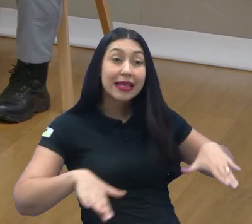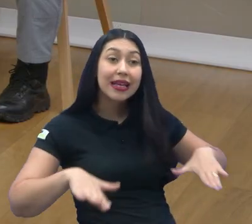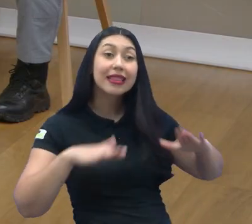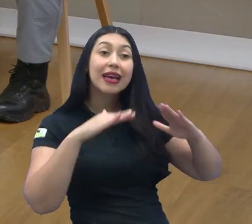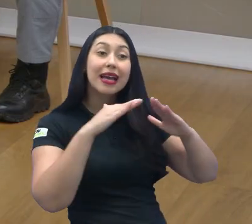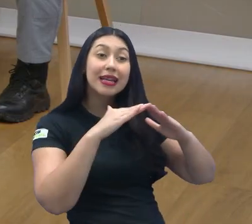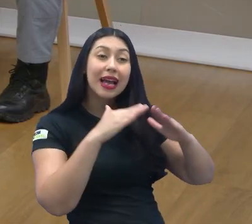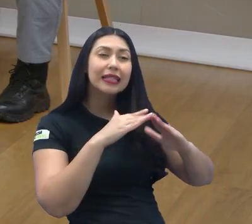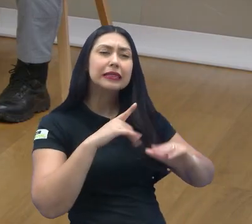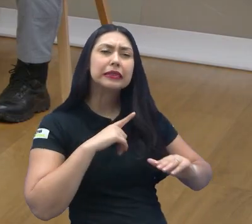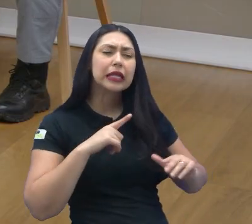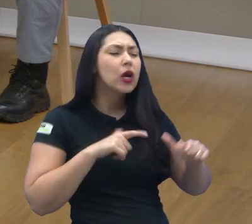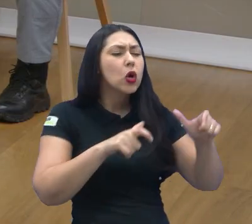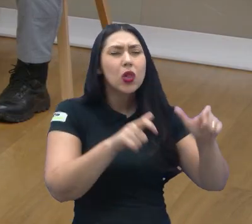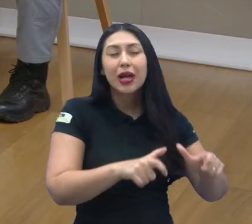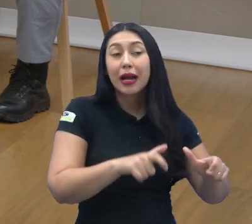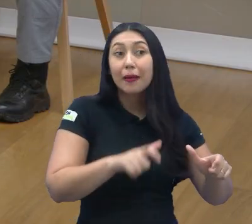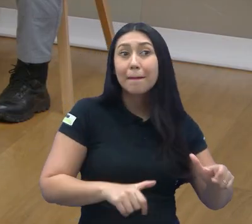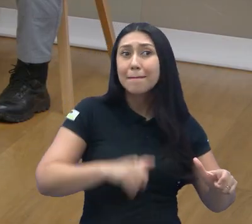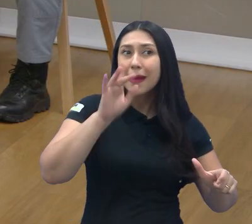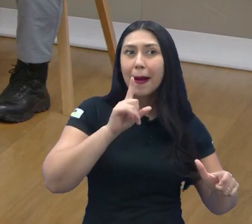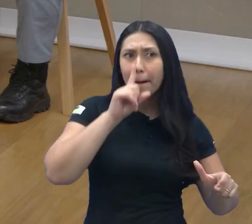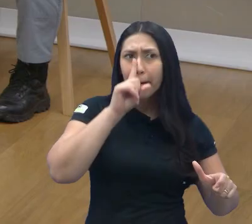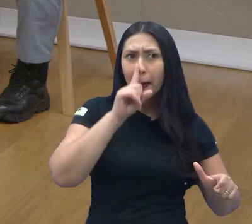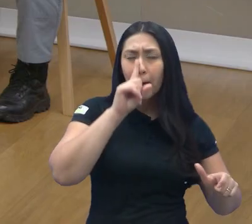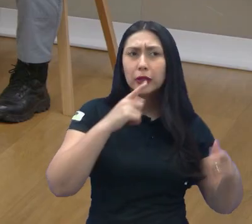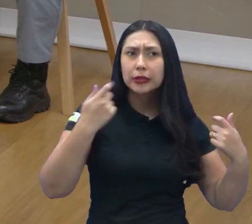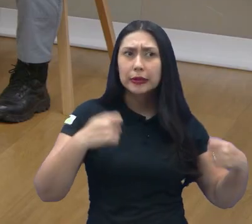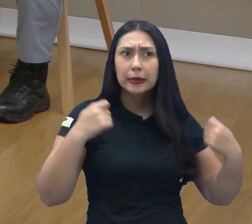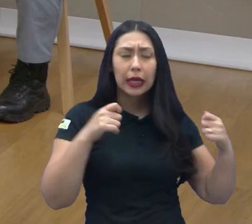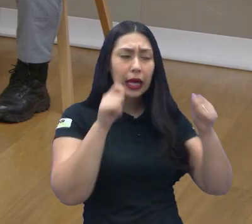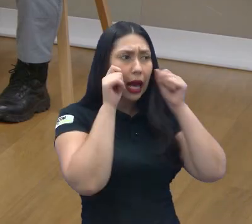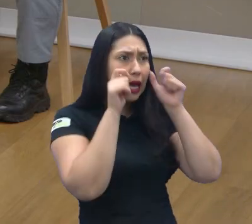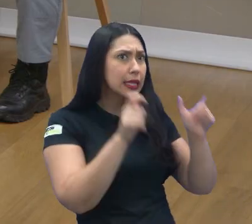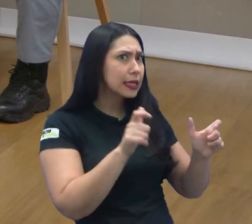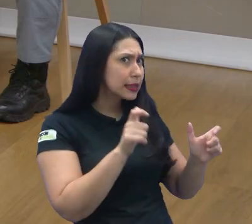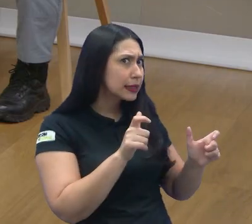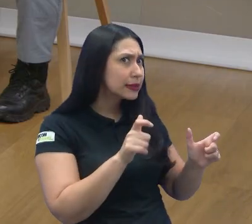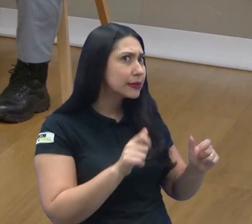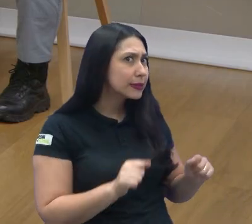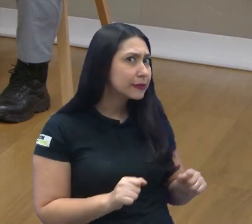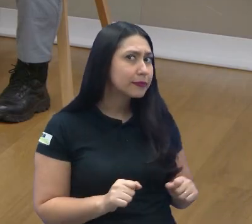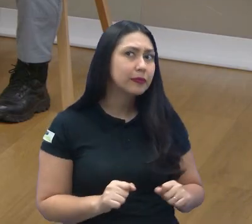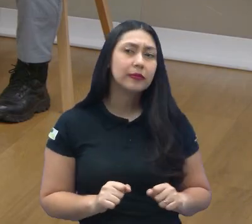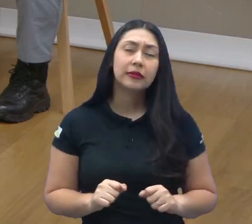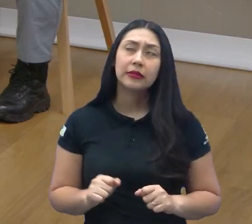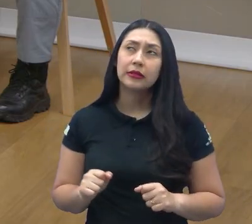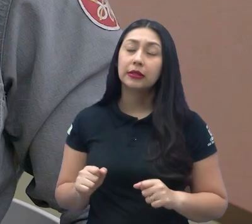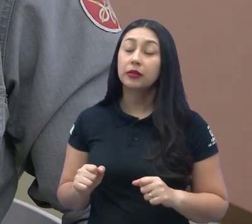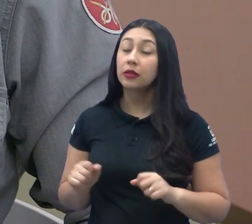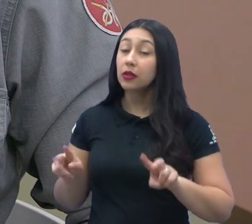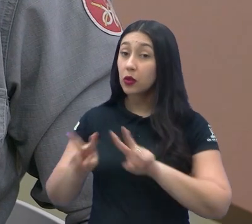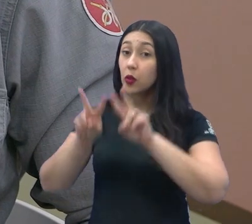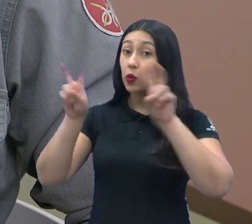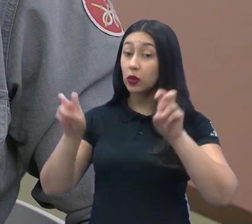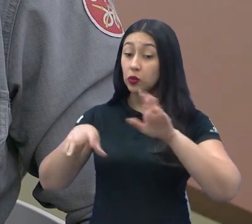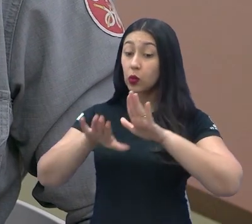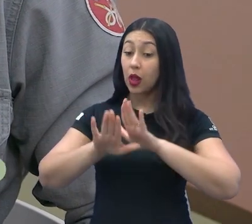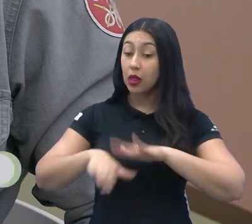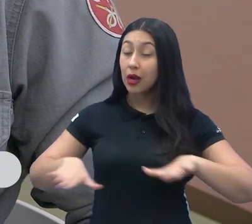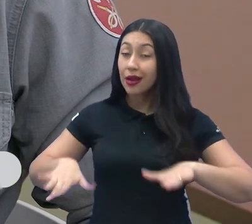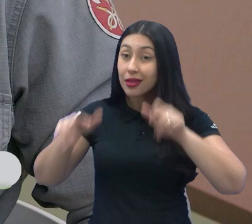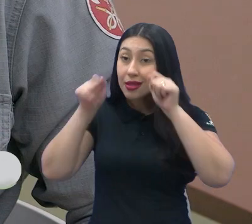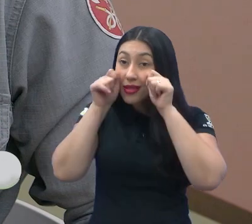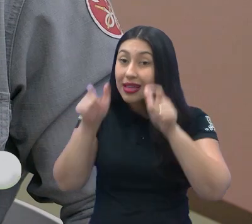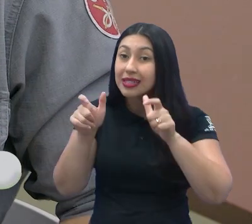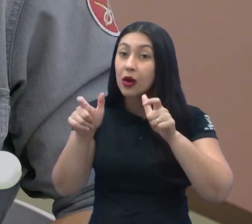cômodo oferece mais perigo? Os pais precisam ficar mais atentos nesse período de férias? Quando a questão é criança, atenção, todos